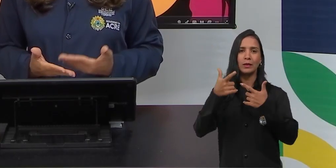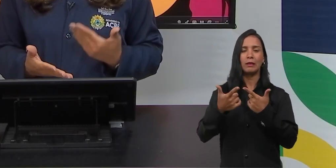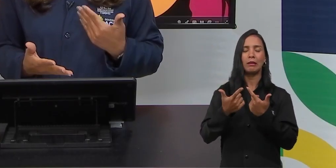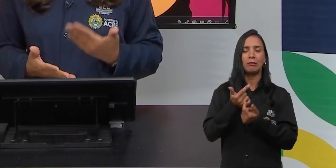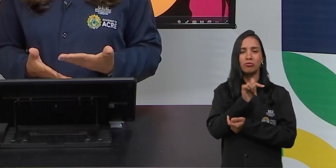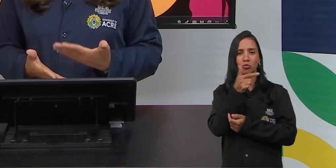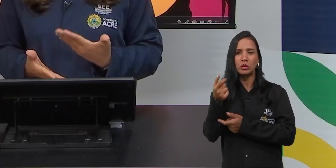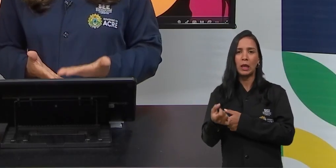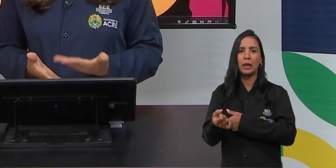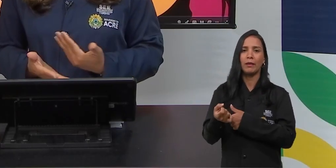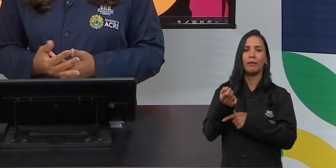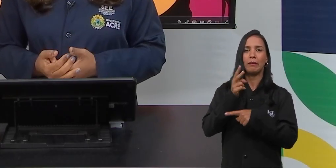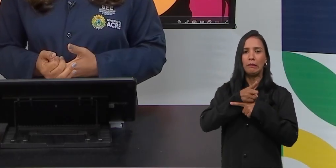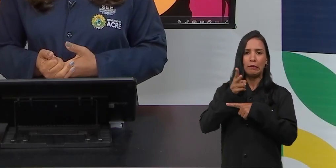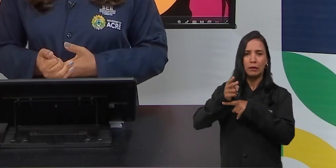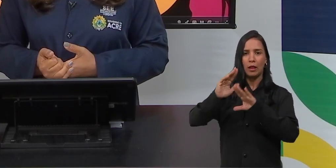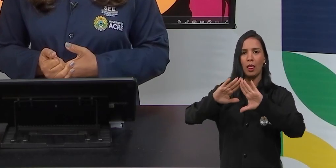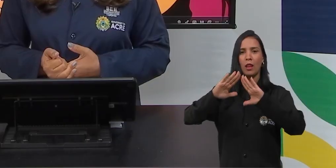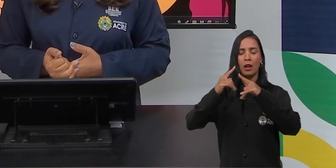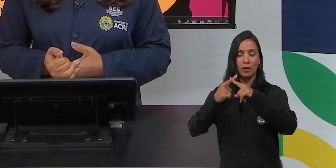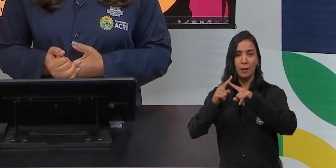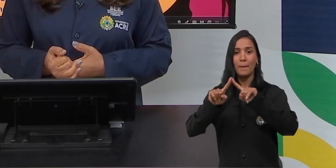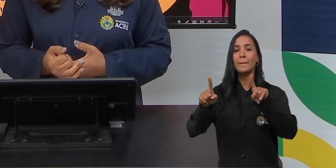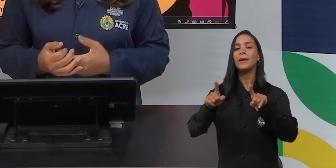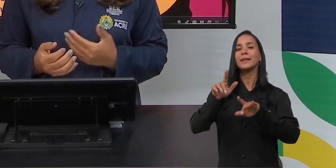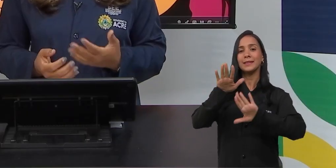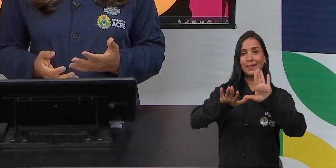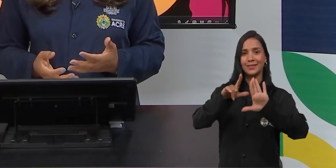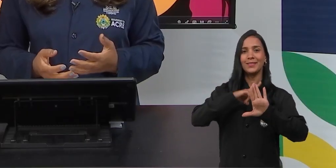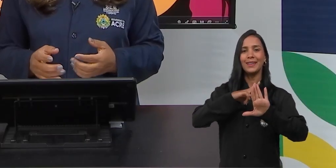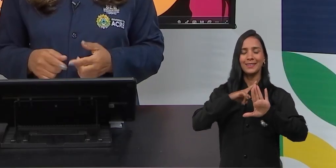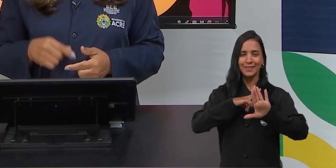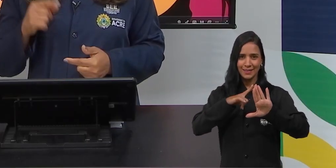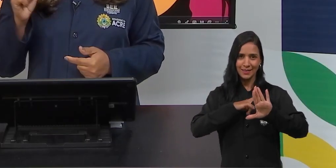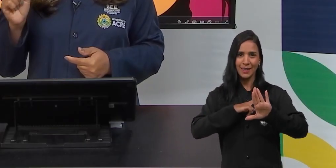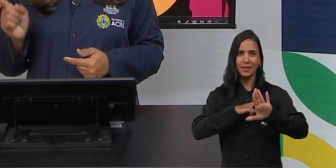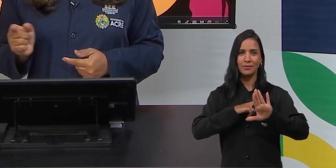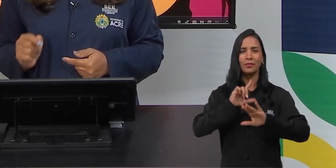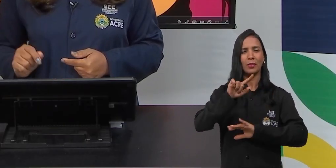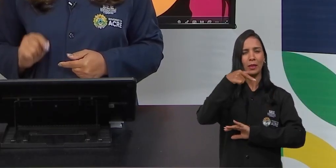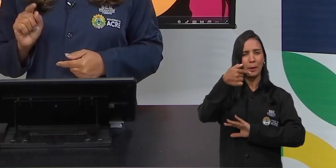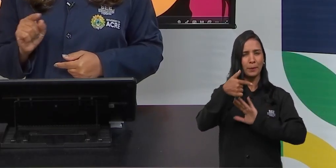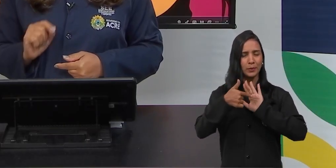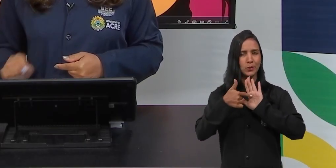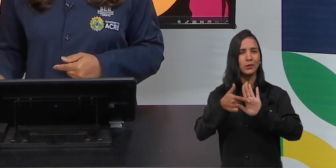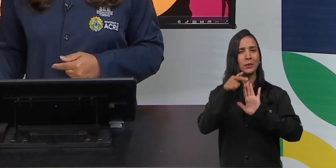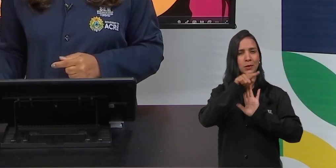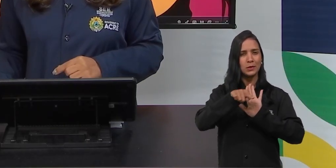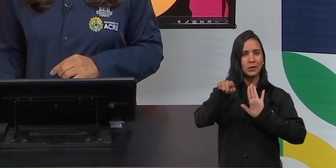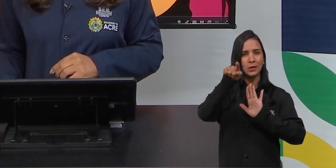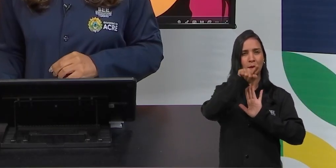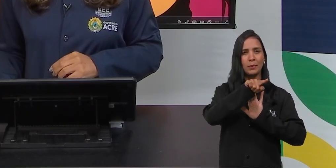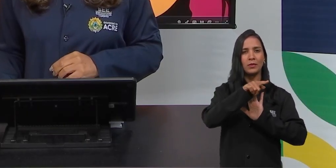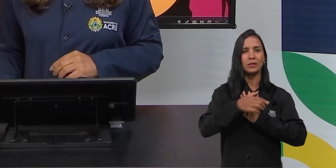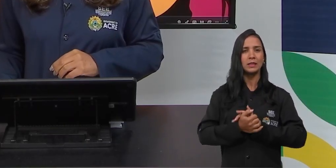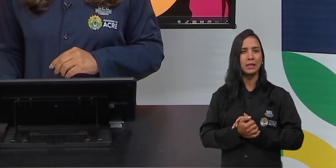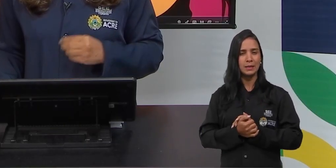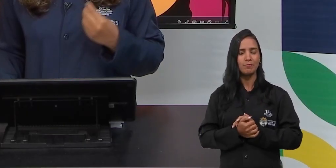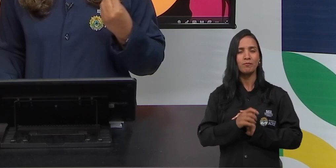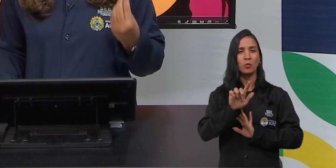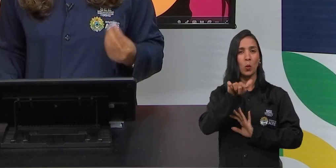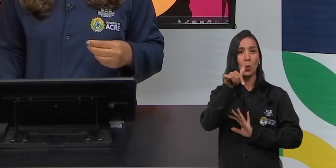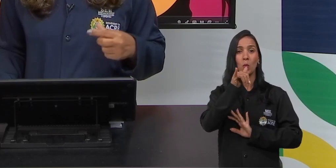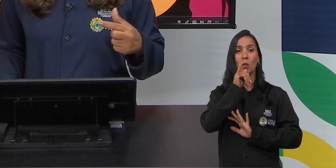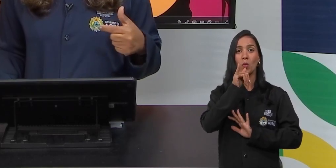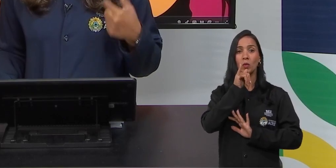assim. Mas a gente tem essas apresentações nas igrejas e eu vou também trazer logo depois desse slide aqui,